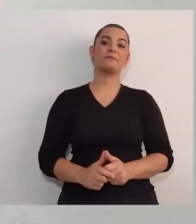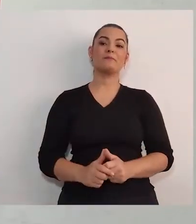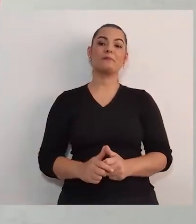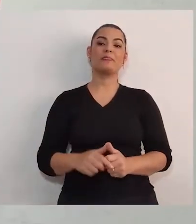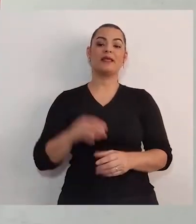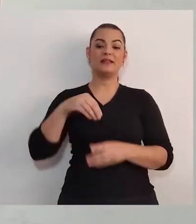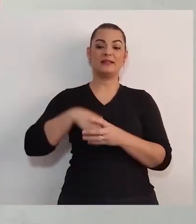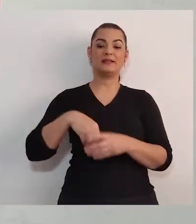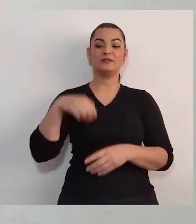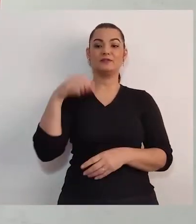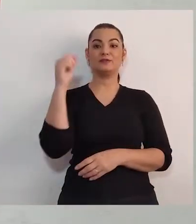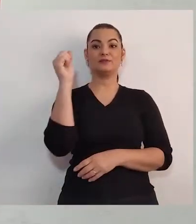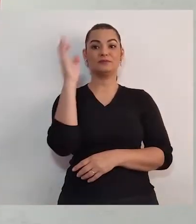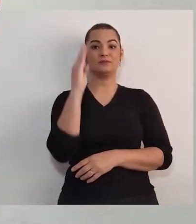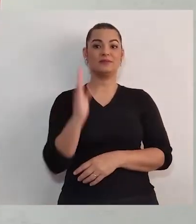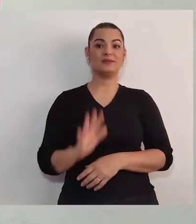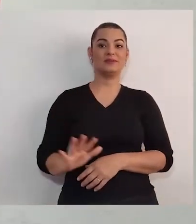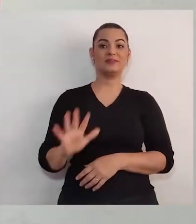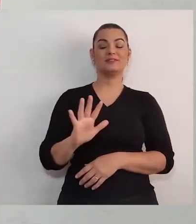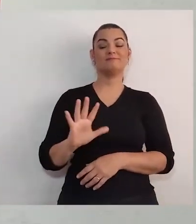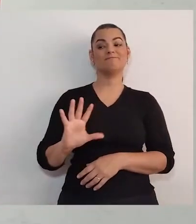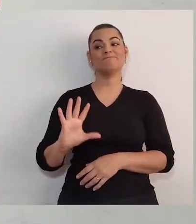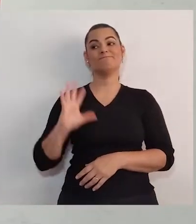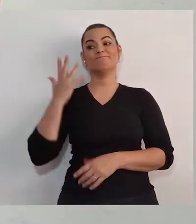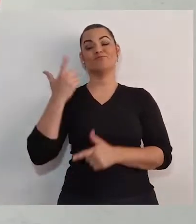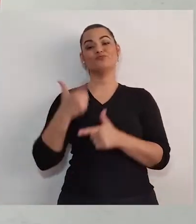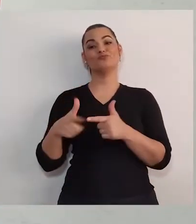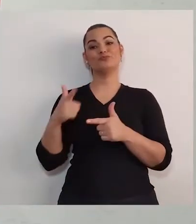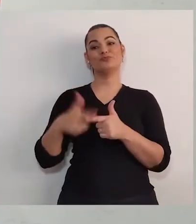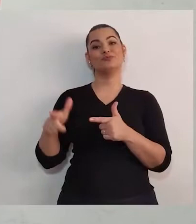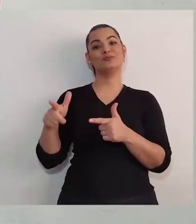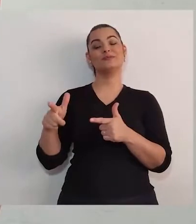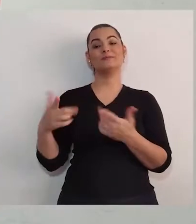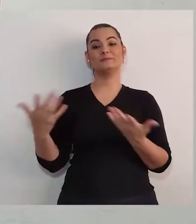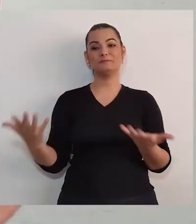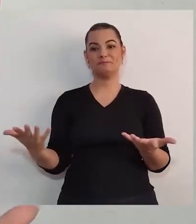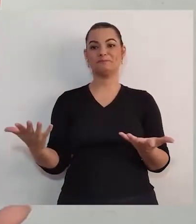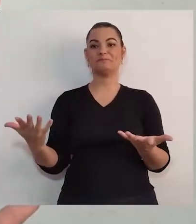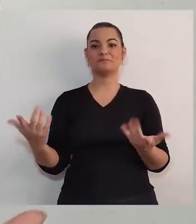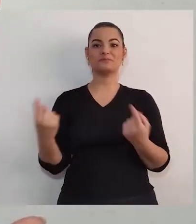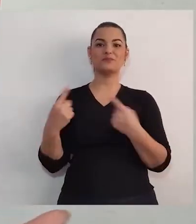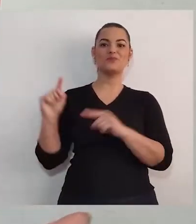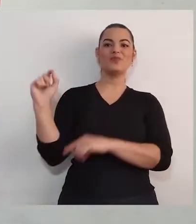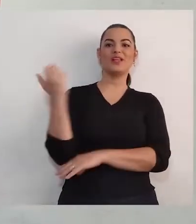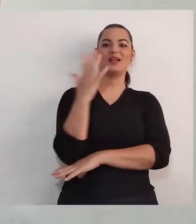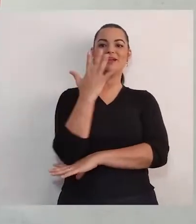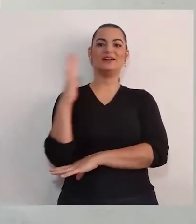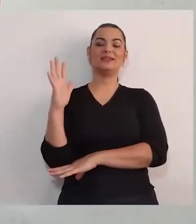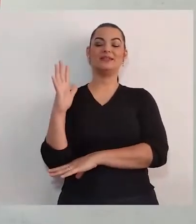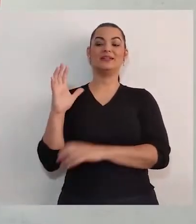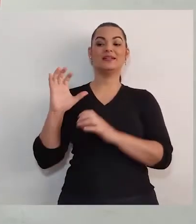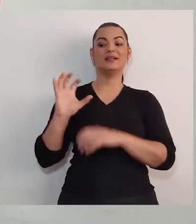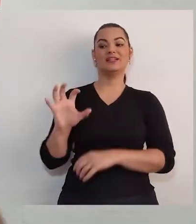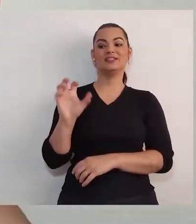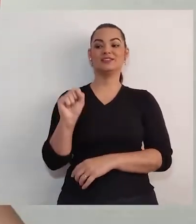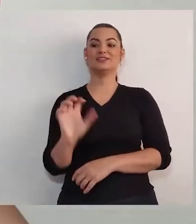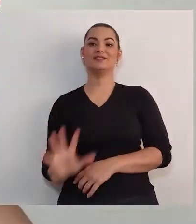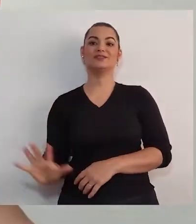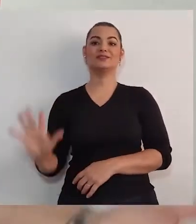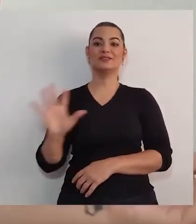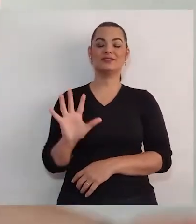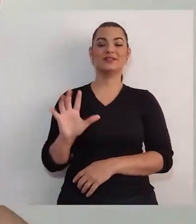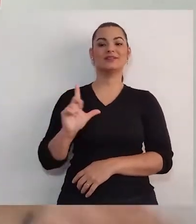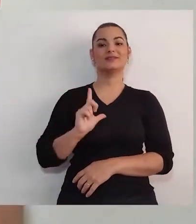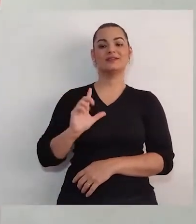ocupação acabou pagando um preço muito alto. A região sudeste tem o bioma Mata Atlântica, que é